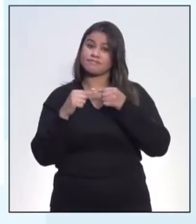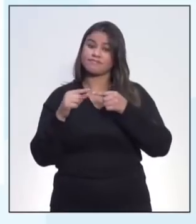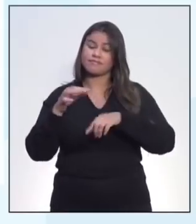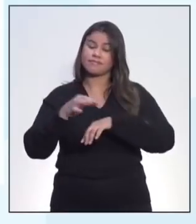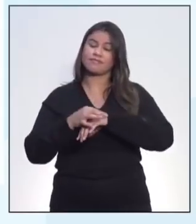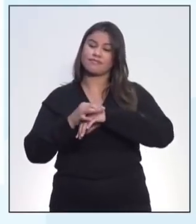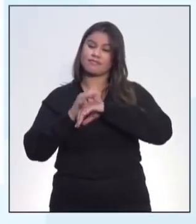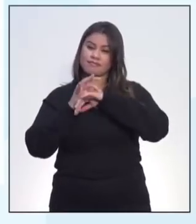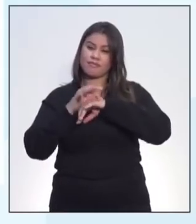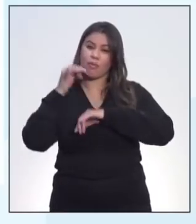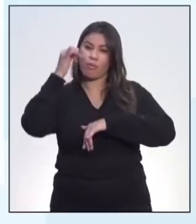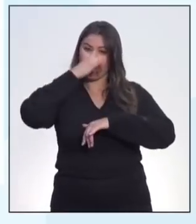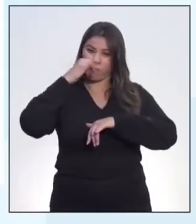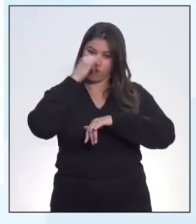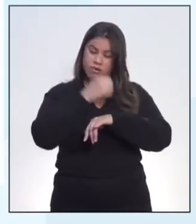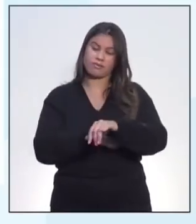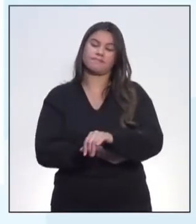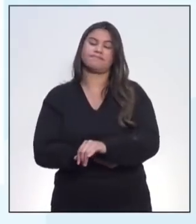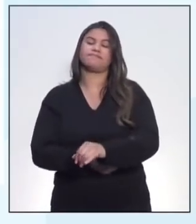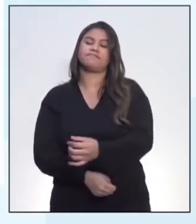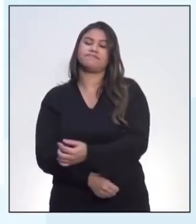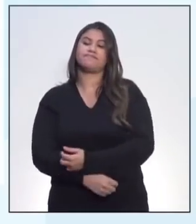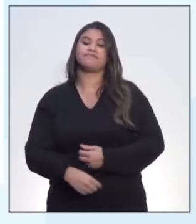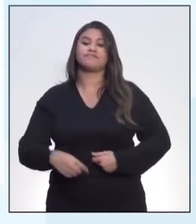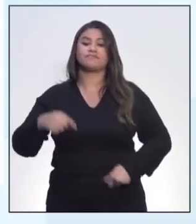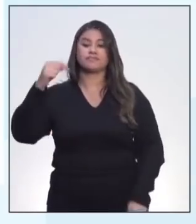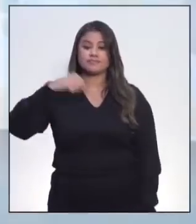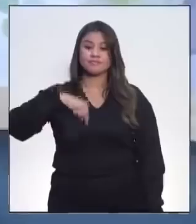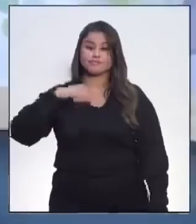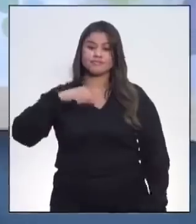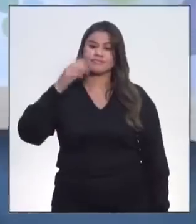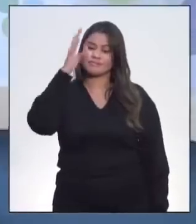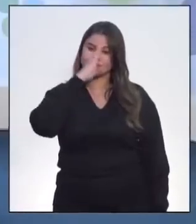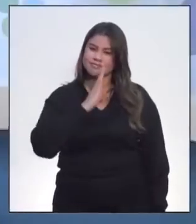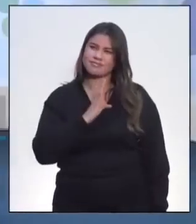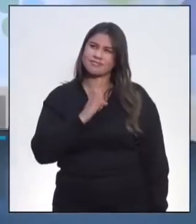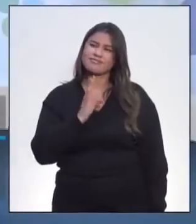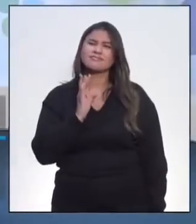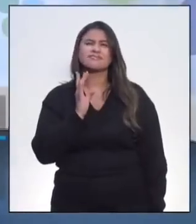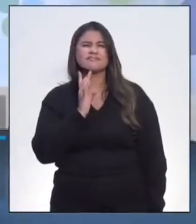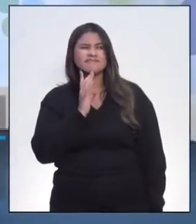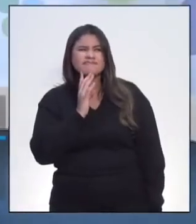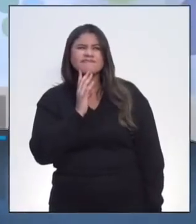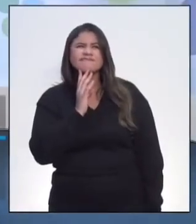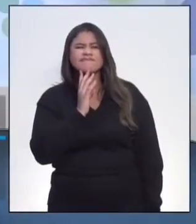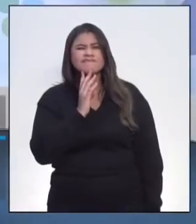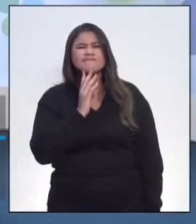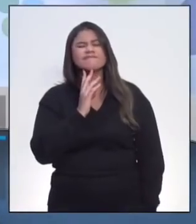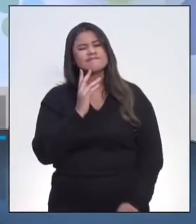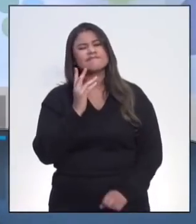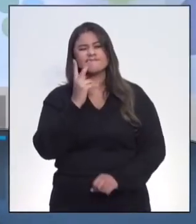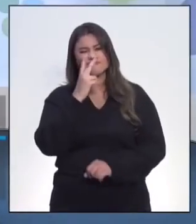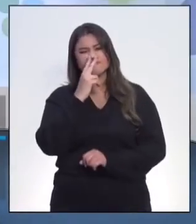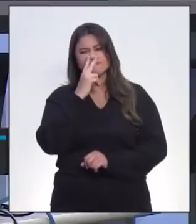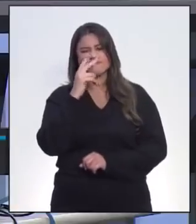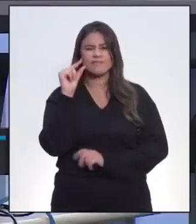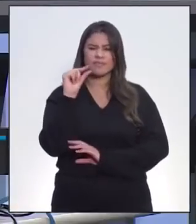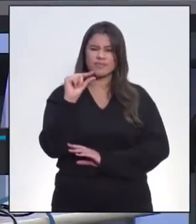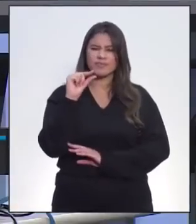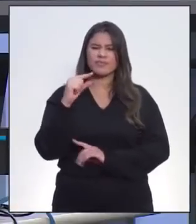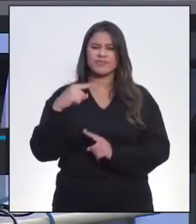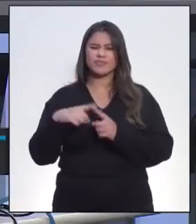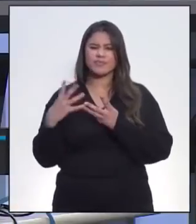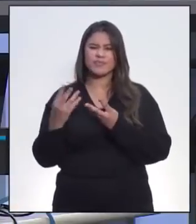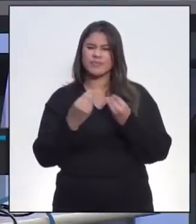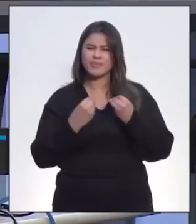por ano aqui no Brasil, Alessandra. Pouco até, né? Porque tem bastante gente que gosta de carne suína. É